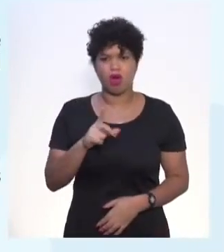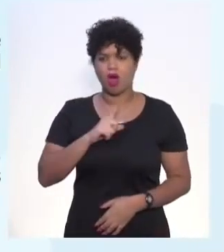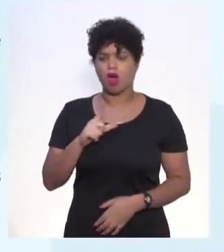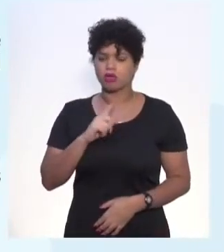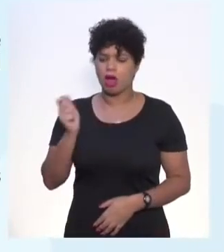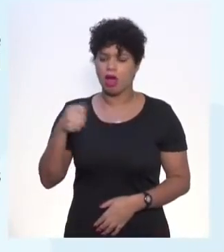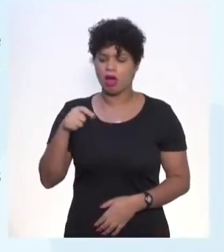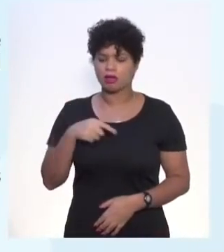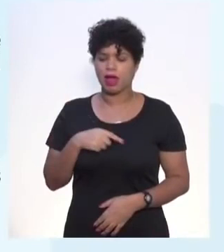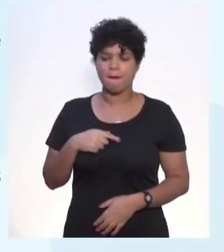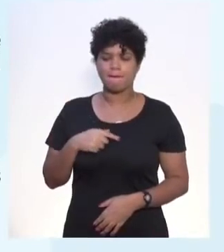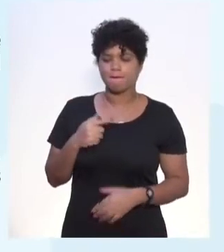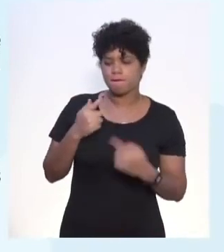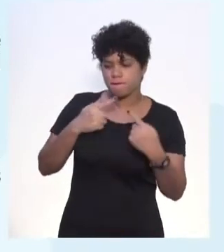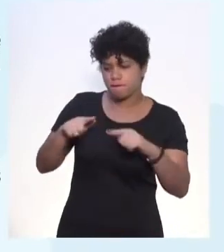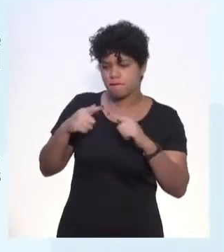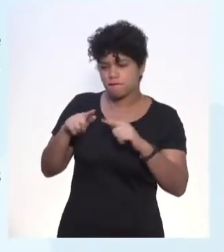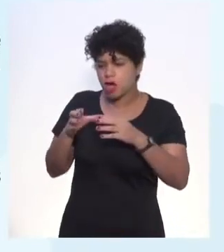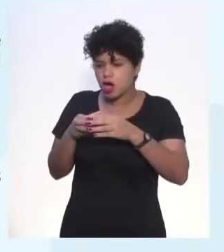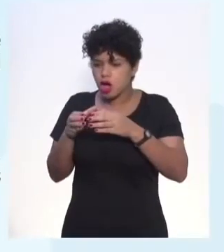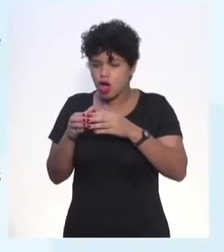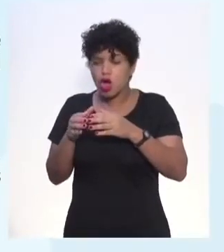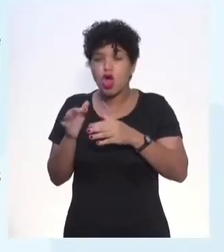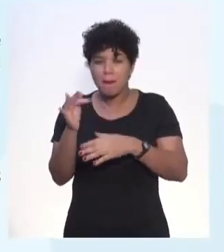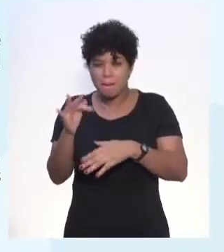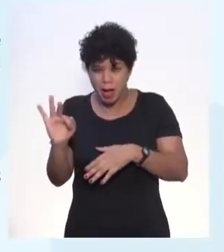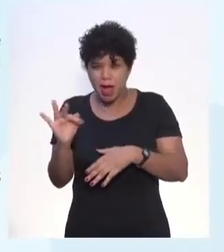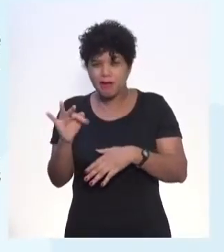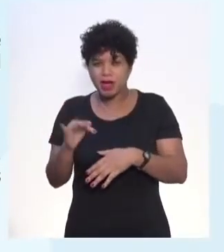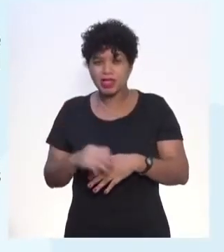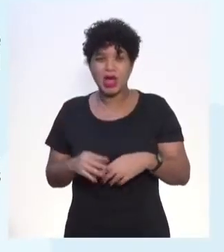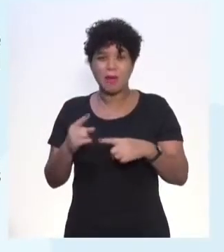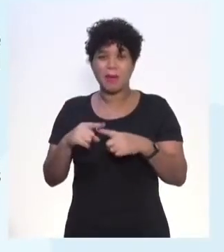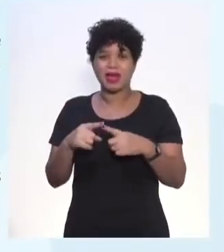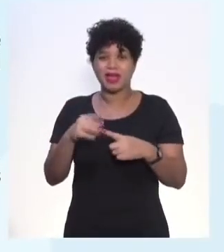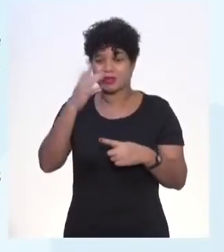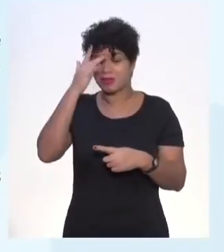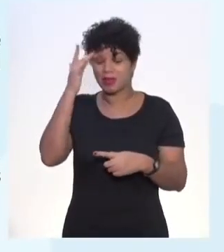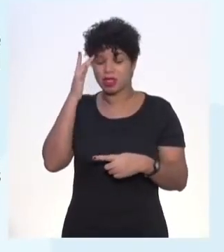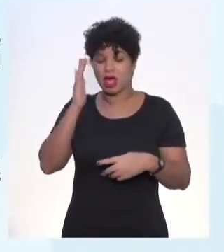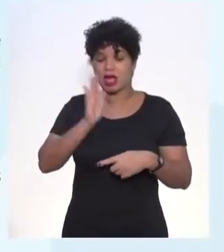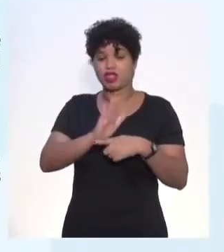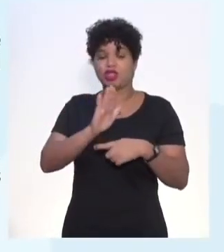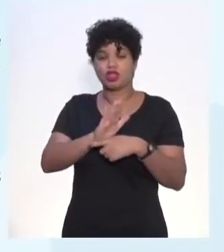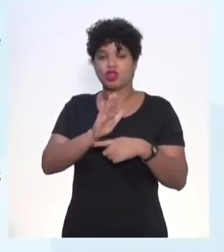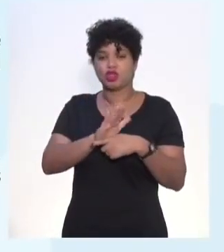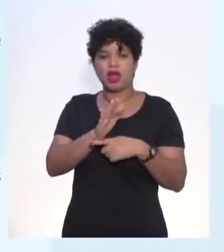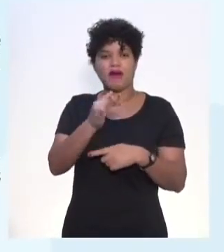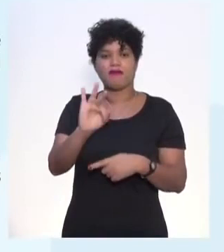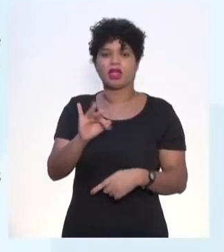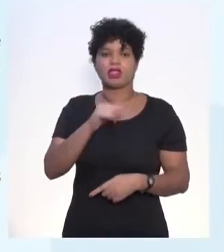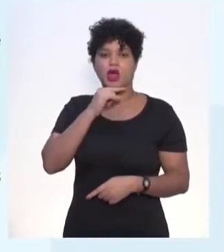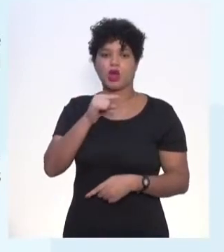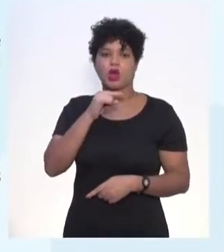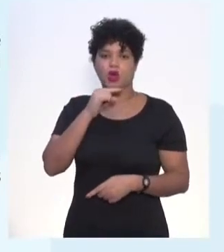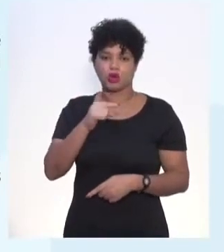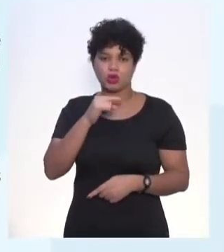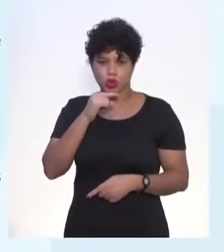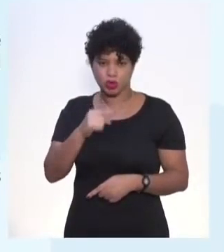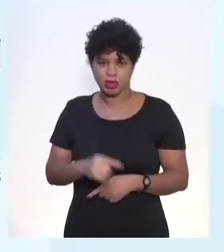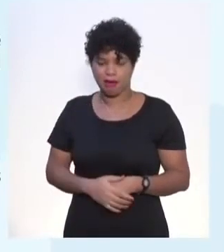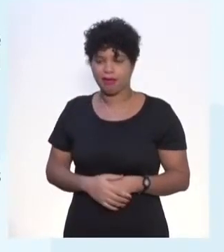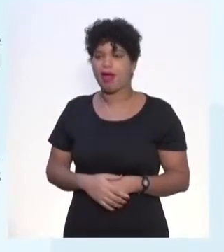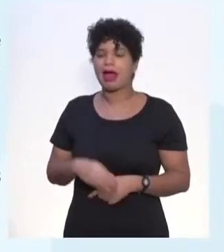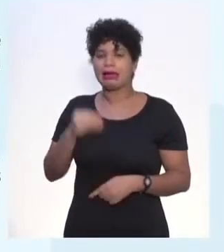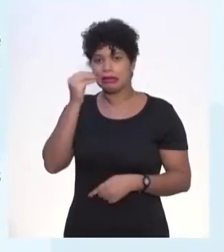diversas ocasiões, porque o reforço para os franceses demorou para chegar, mas chegou um momento em que os franceses levaram a melhor aí